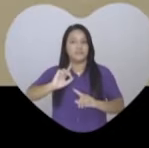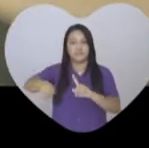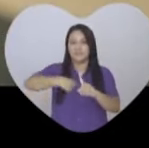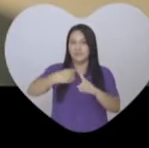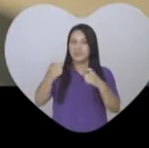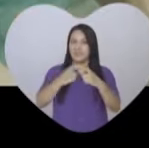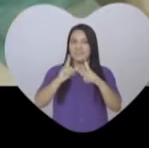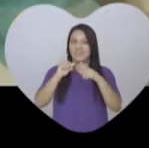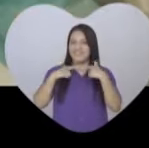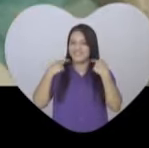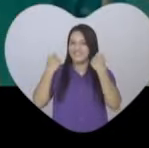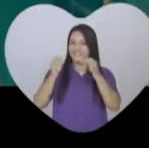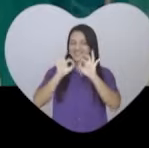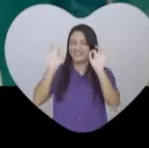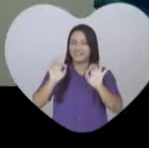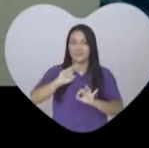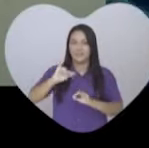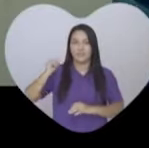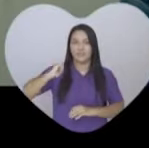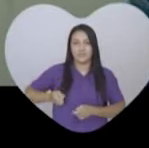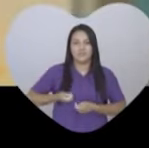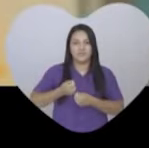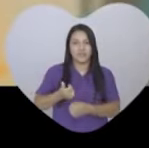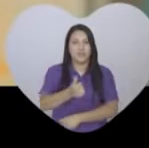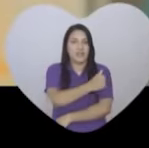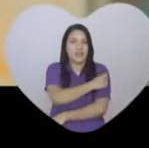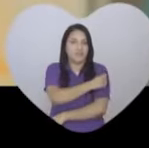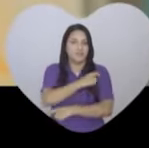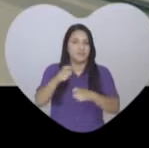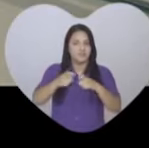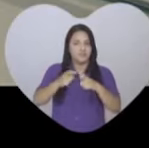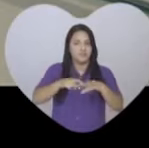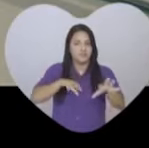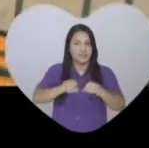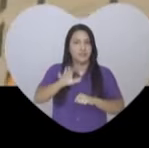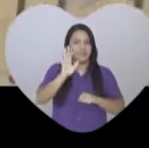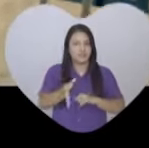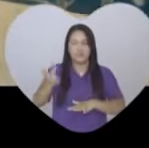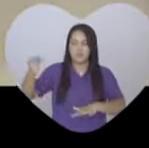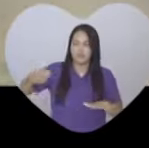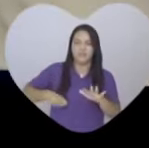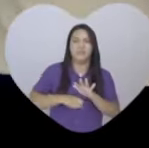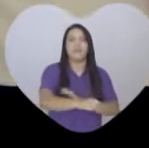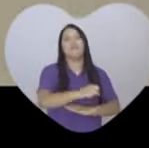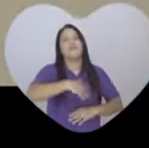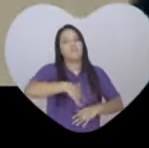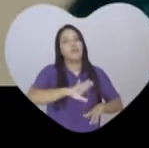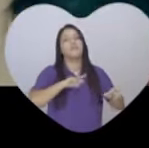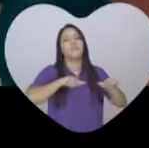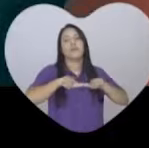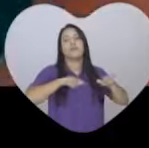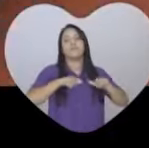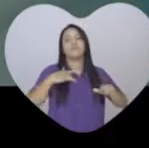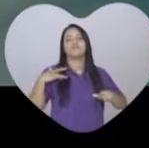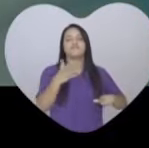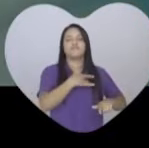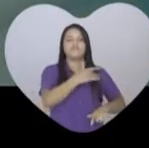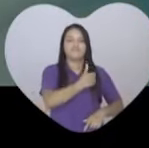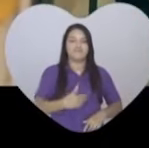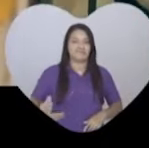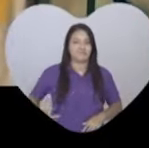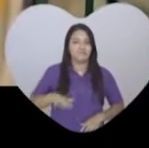vai criar o Mais Médicos Alagoas, um programa que vai dar bolsas para estudantes de medicina que, depois de formados, vão